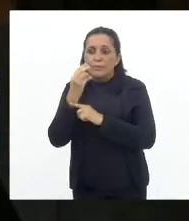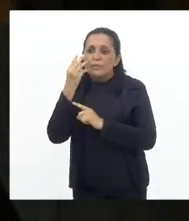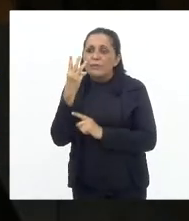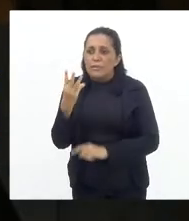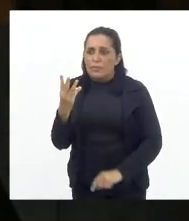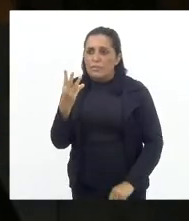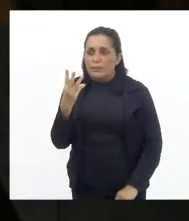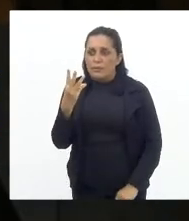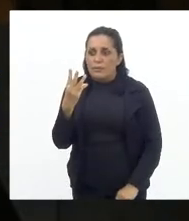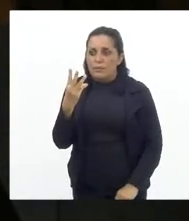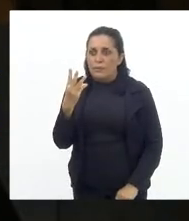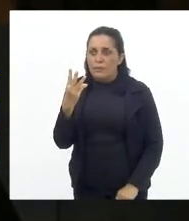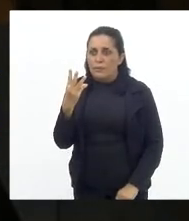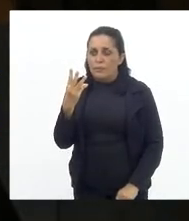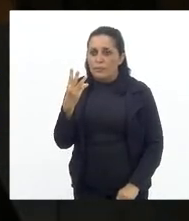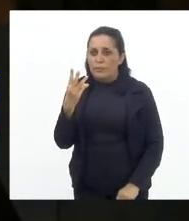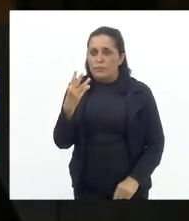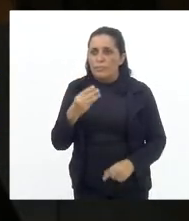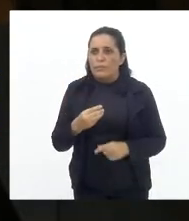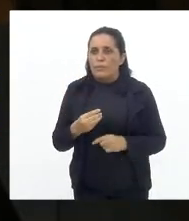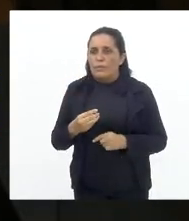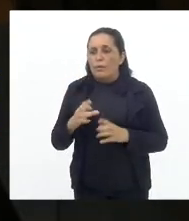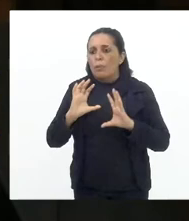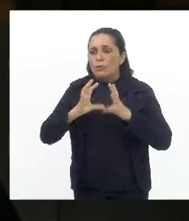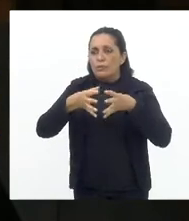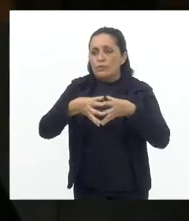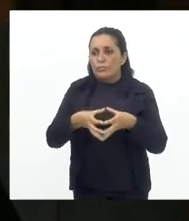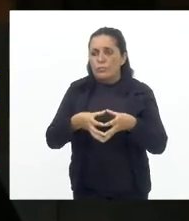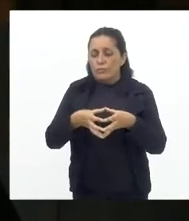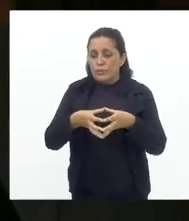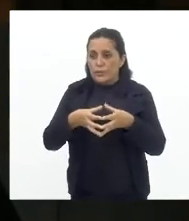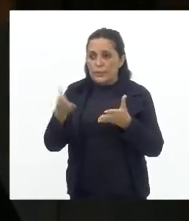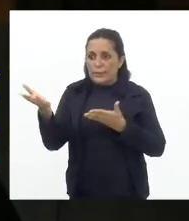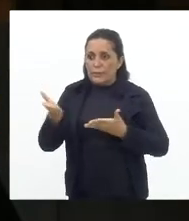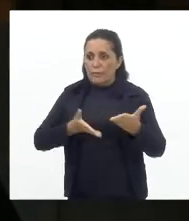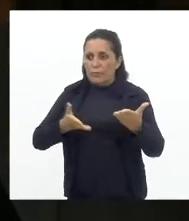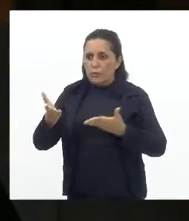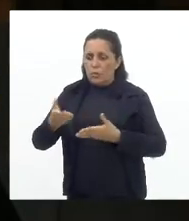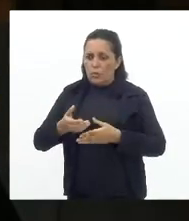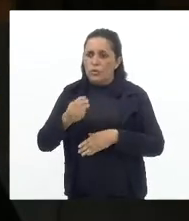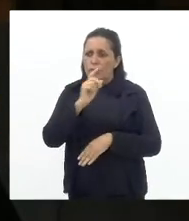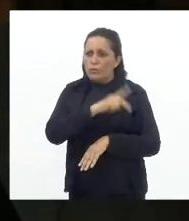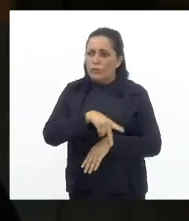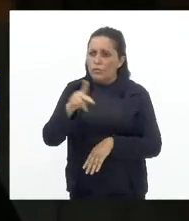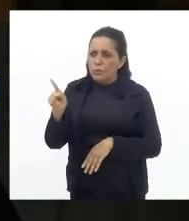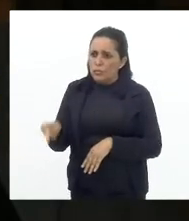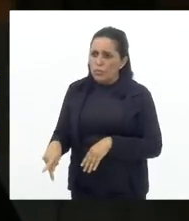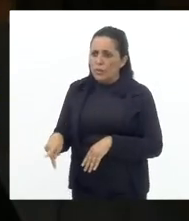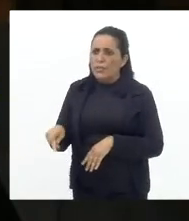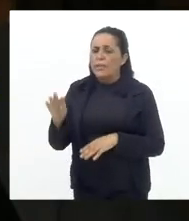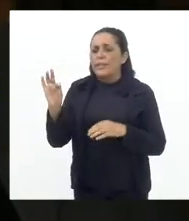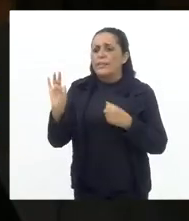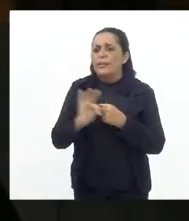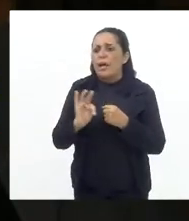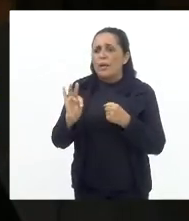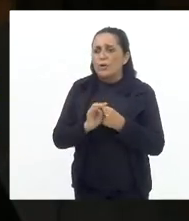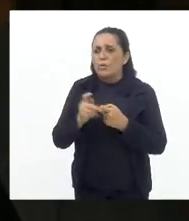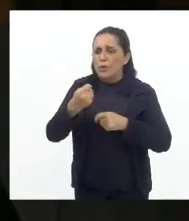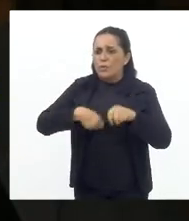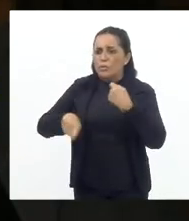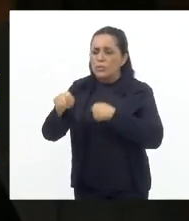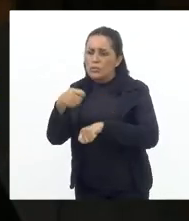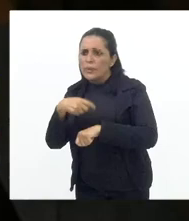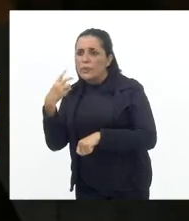temos três digamos assim conjuntos de servidores docentes e técnico-administrativos nas